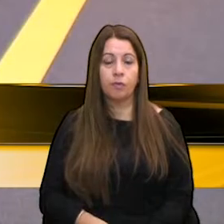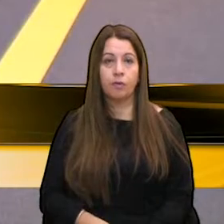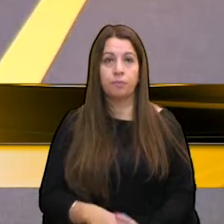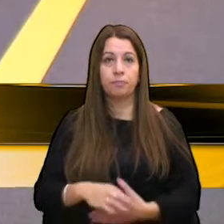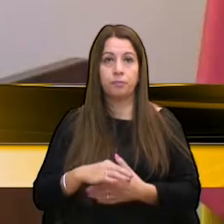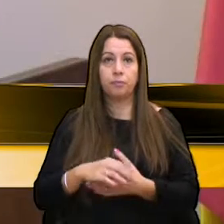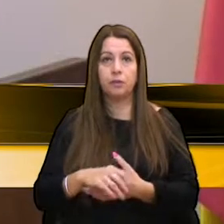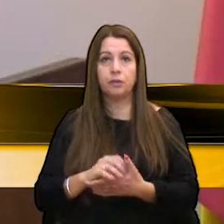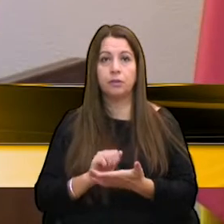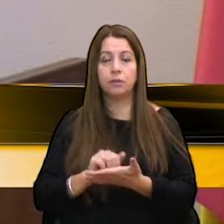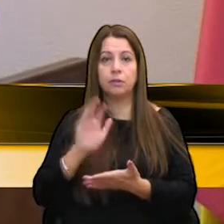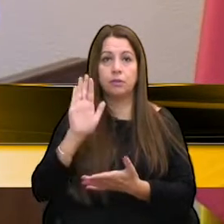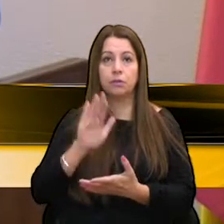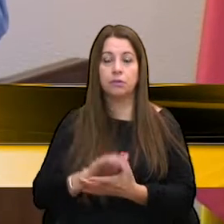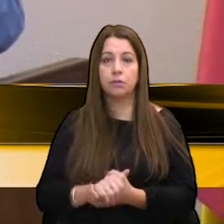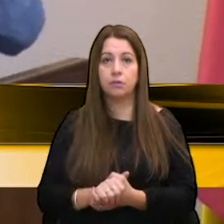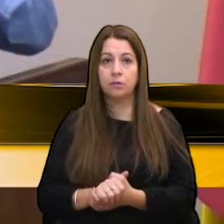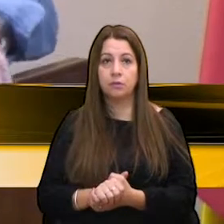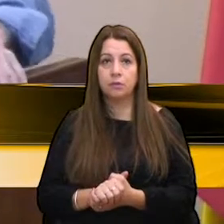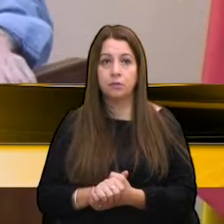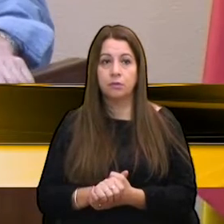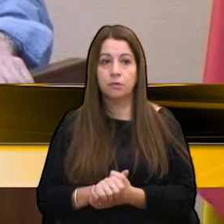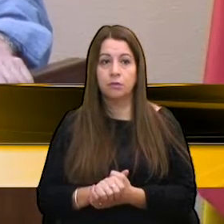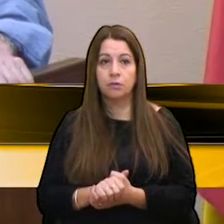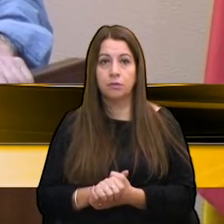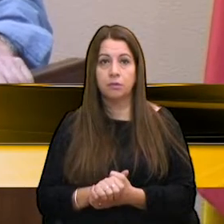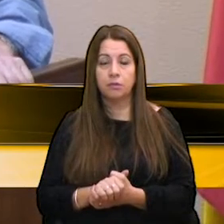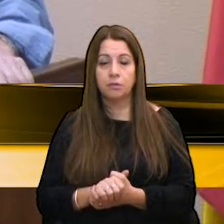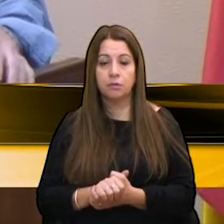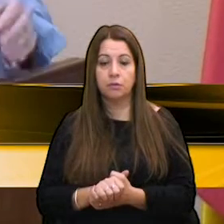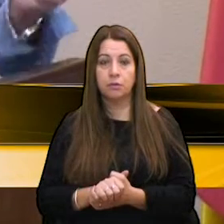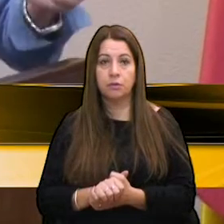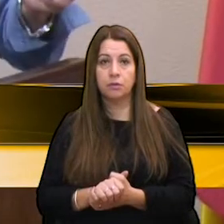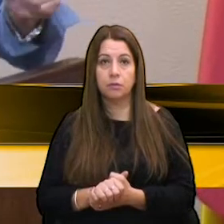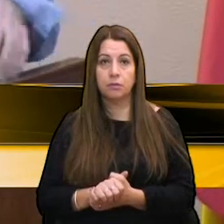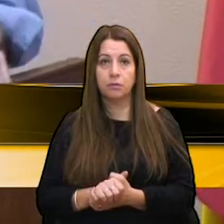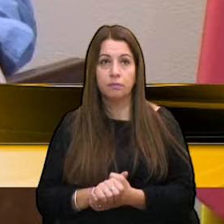Uma declaração de líder à bancada do PMDB.